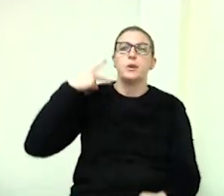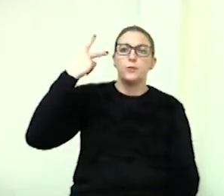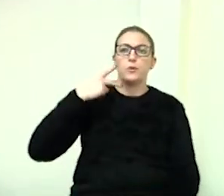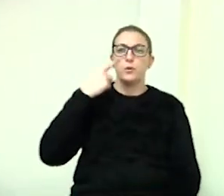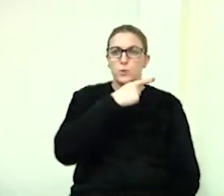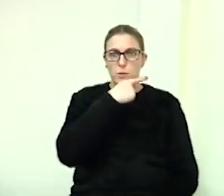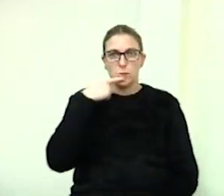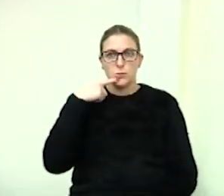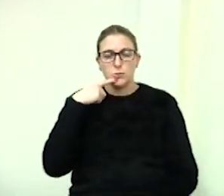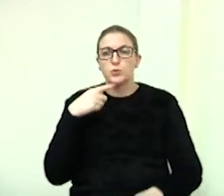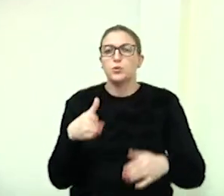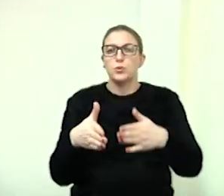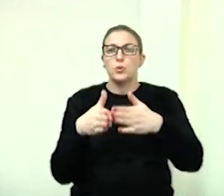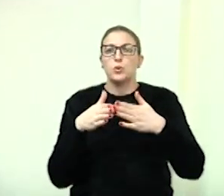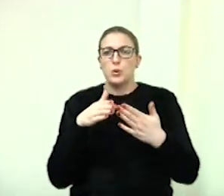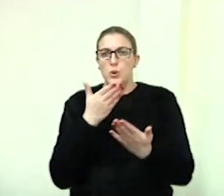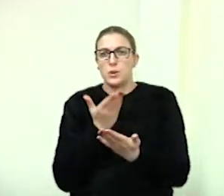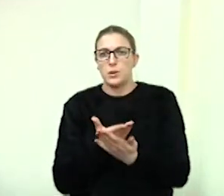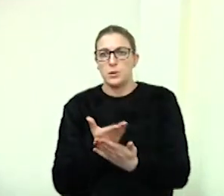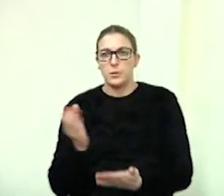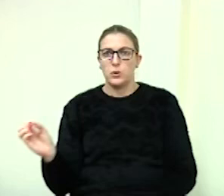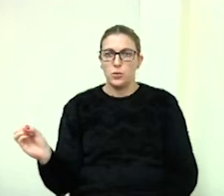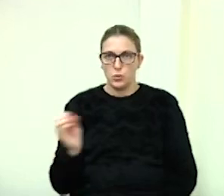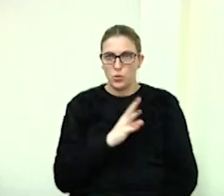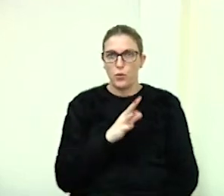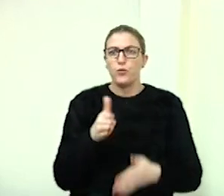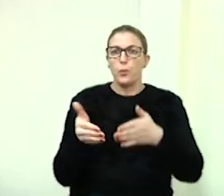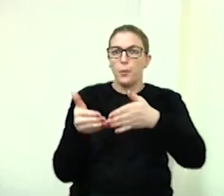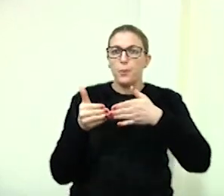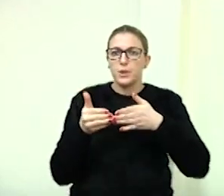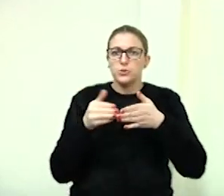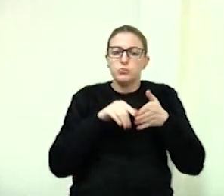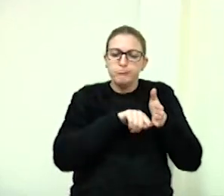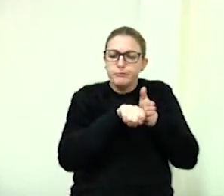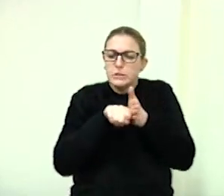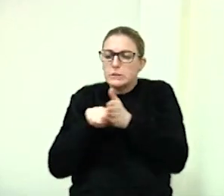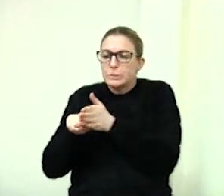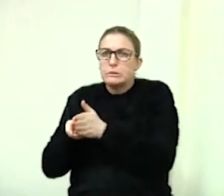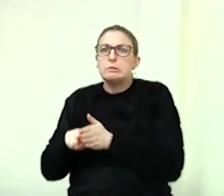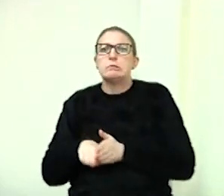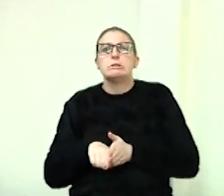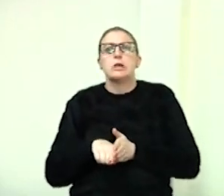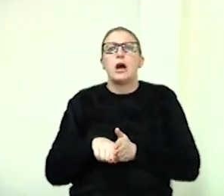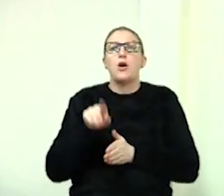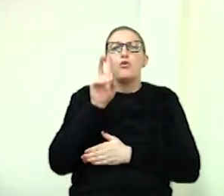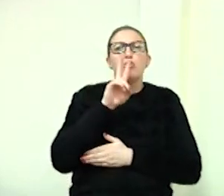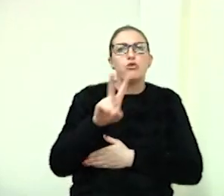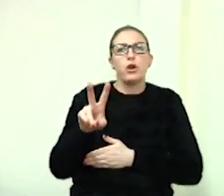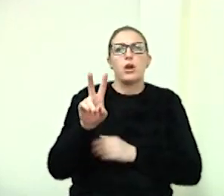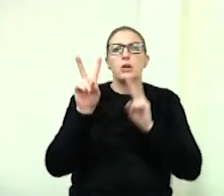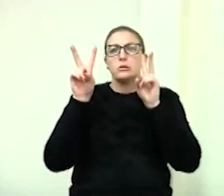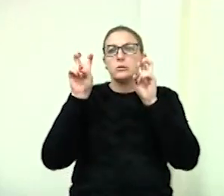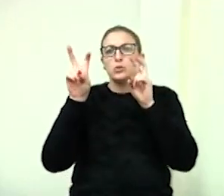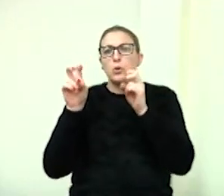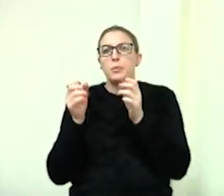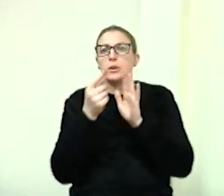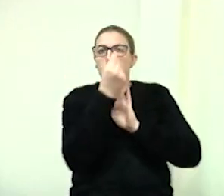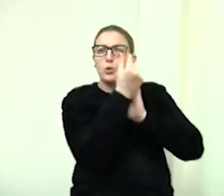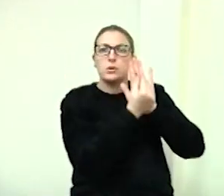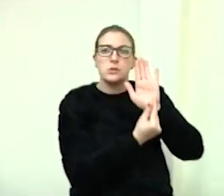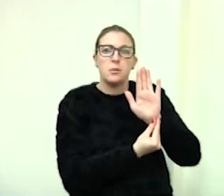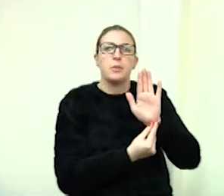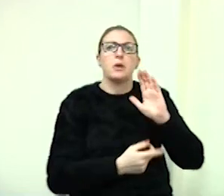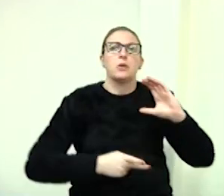solicitaremos da casa um levantamento de sobras desta casa, e passaremos à mesa